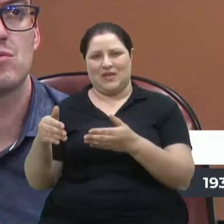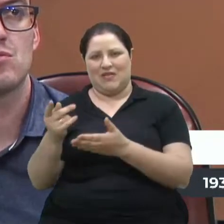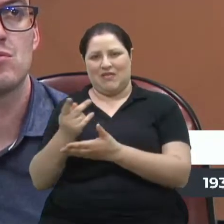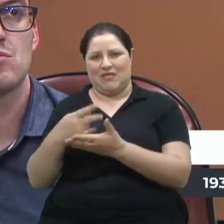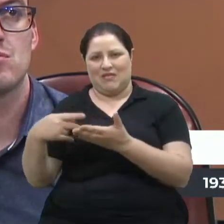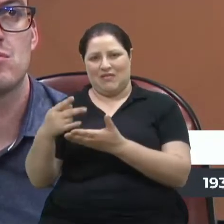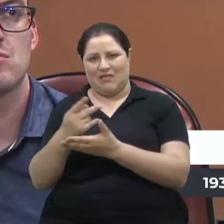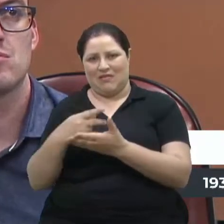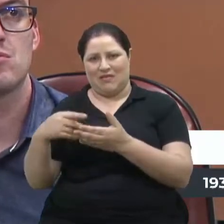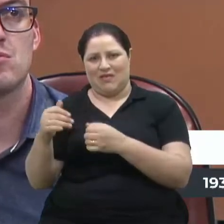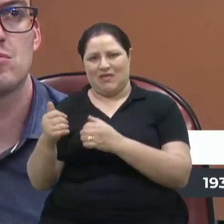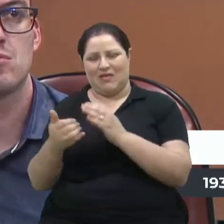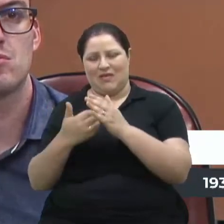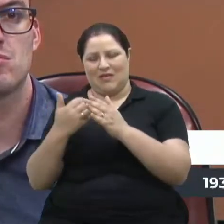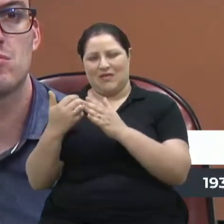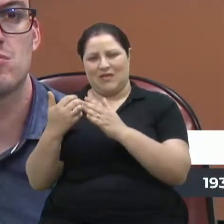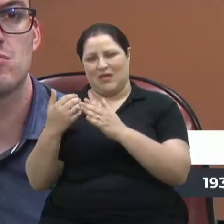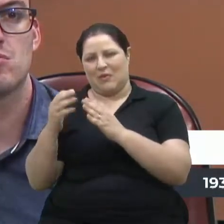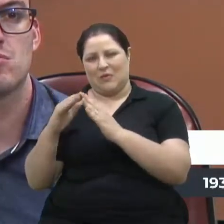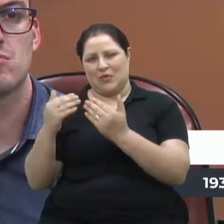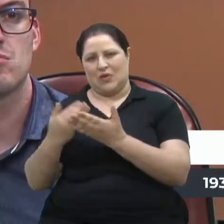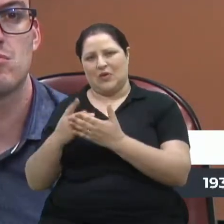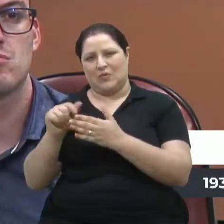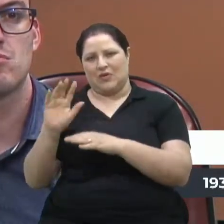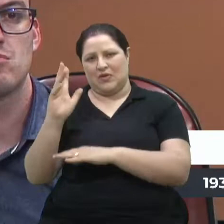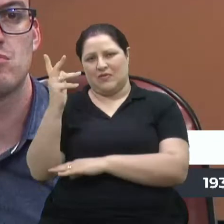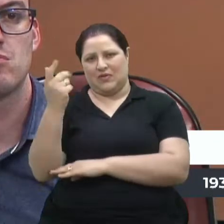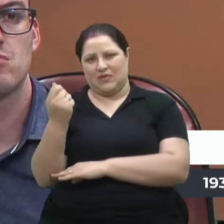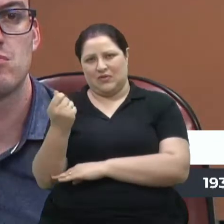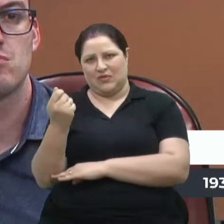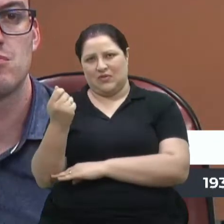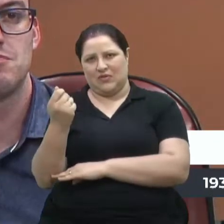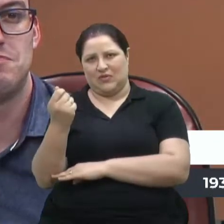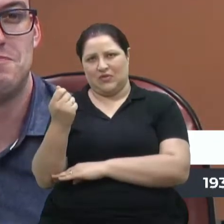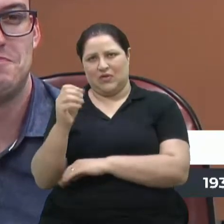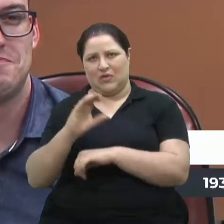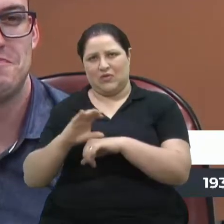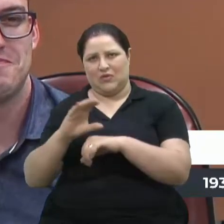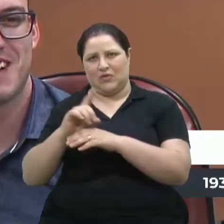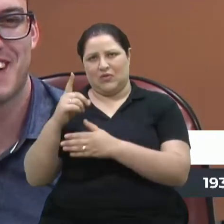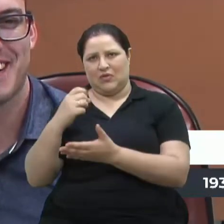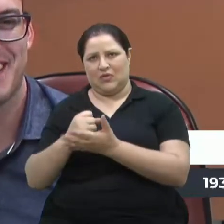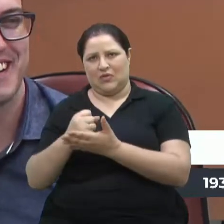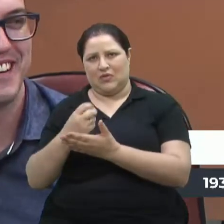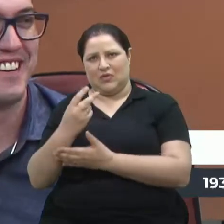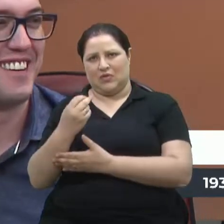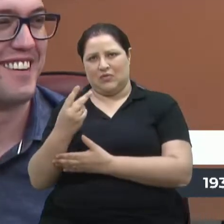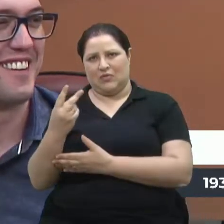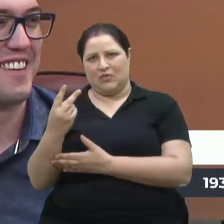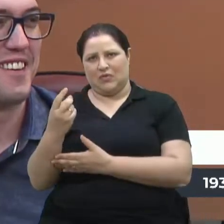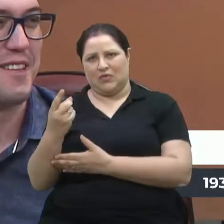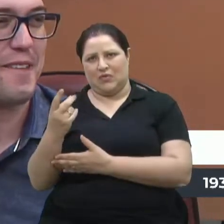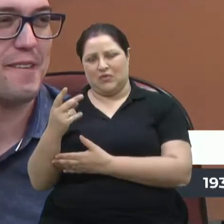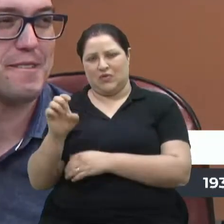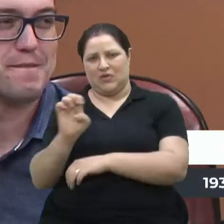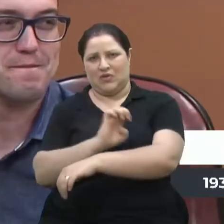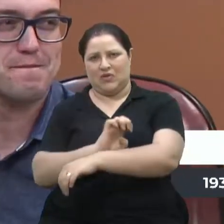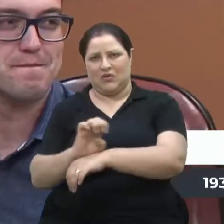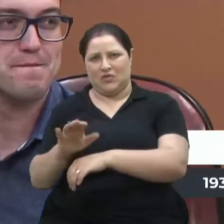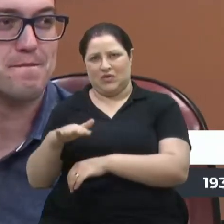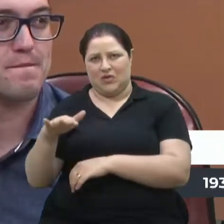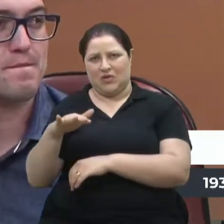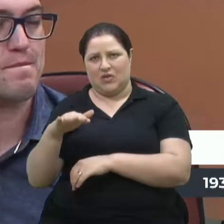Flexo Informática. Entrou para a FSG, Faculdade da Serra Gaúcha, no curso de Design Gráfico, em 2012. Foi estagiário no setor de